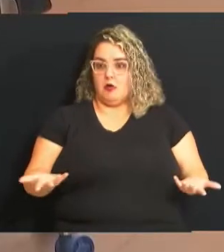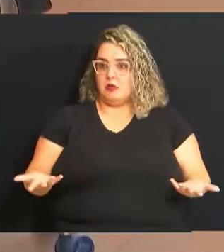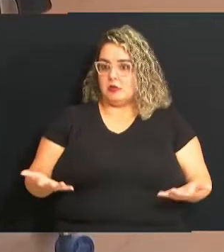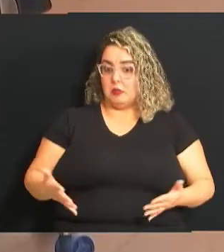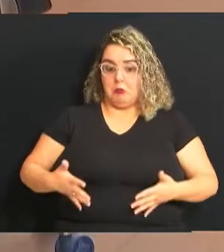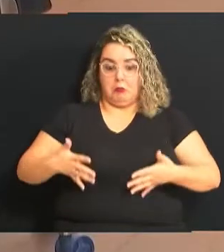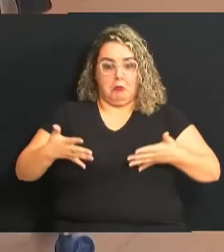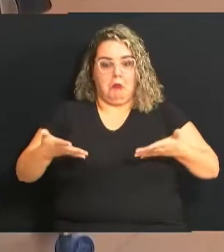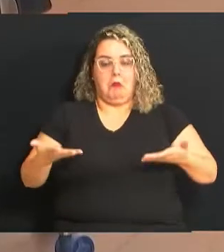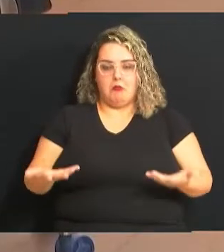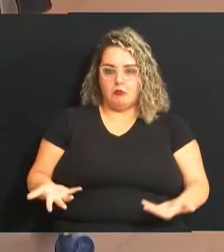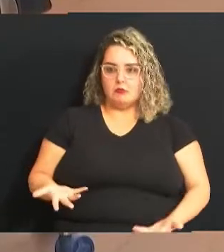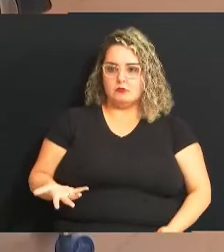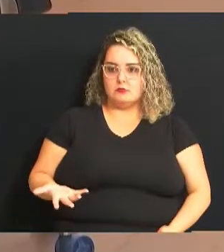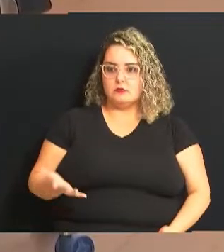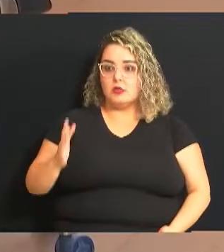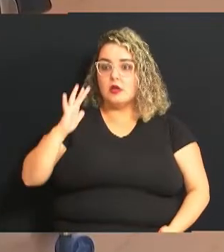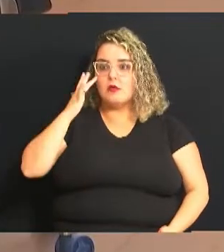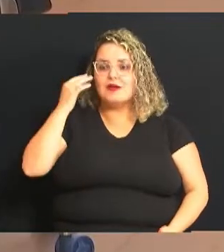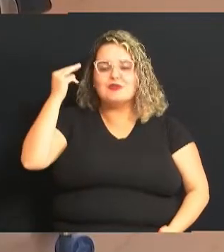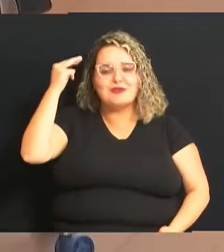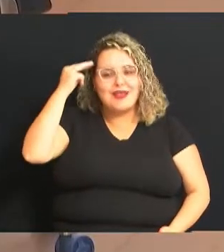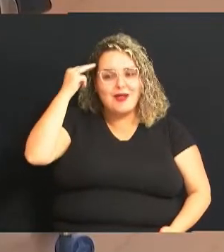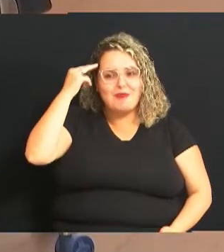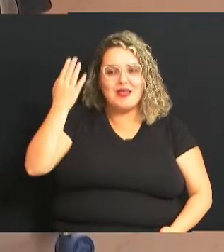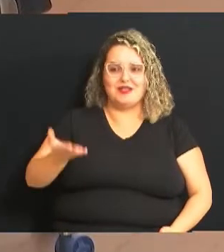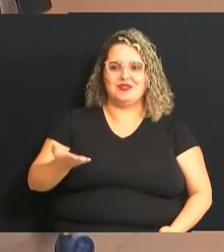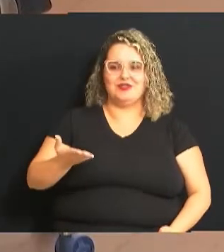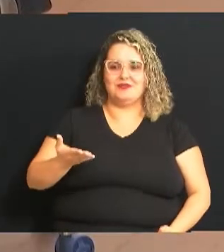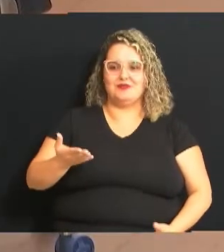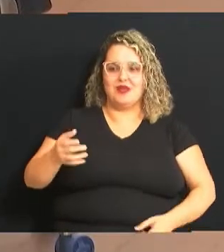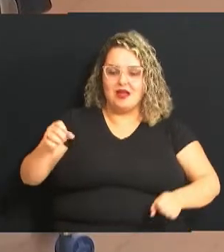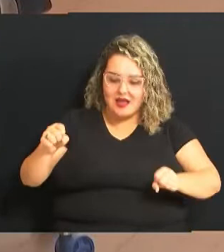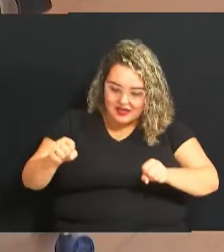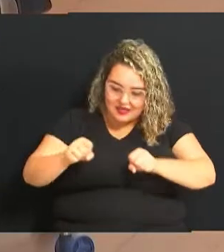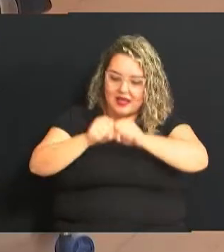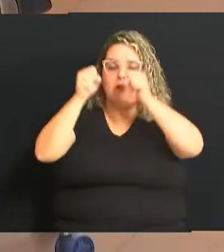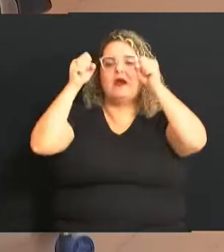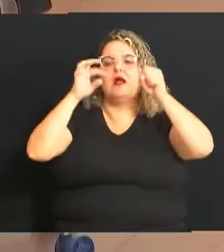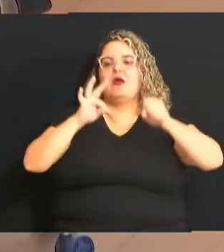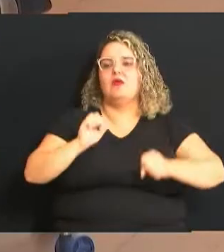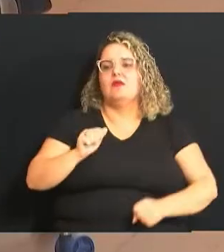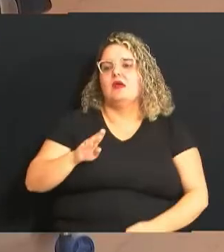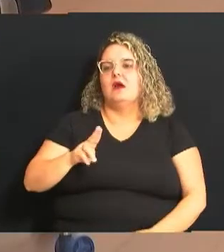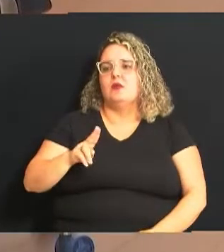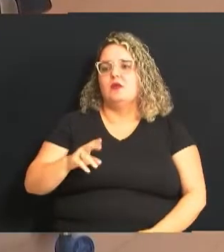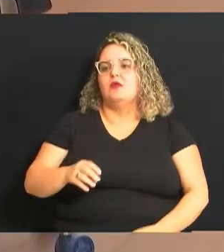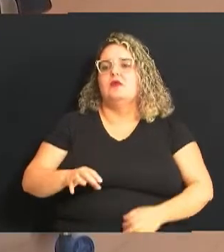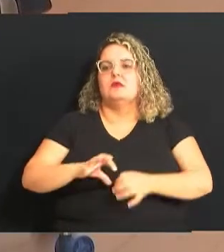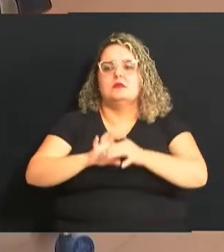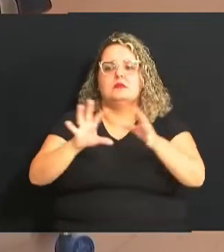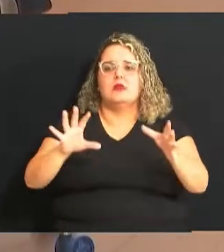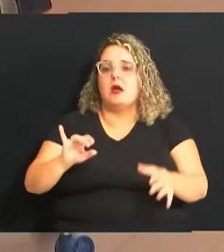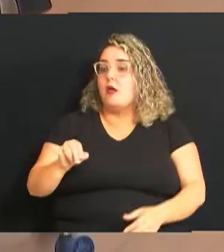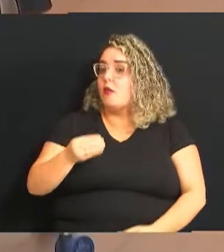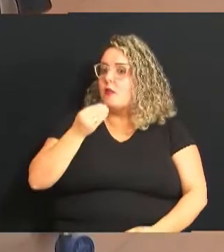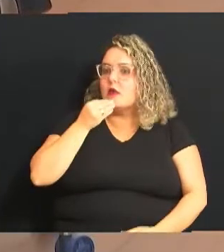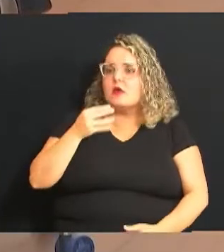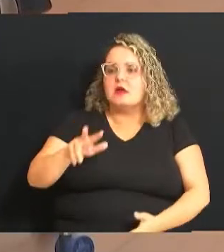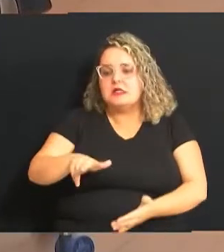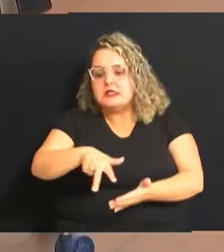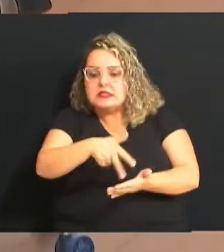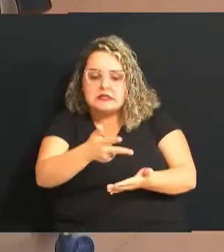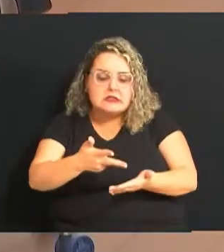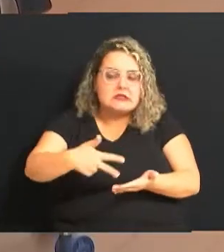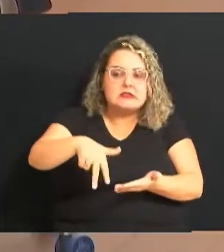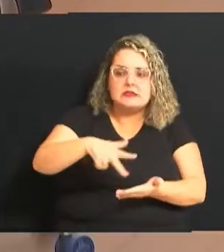Então, eu acho que aqui a mente, então quebrar esse tabu, dar mais oportunidade, principalmente dança. Você viu que eu